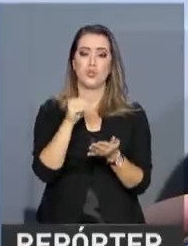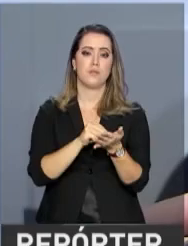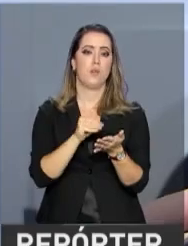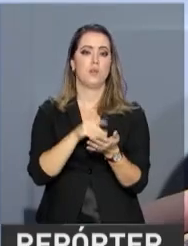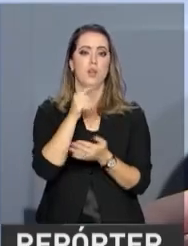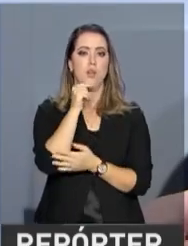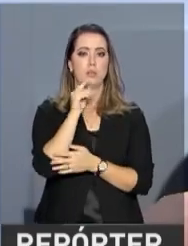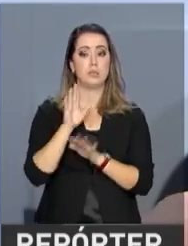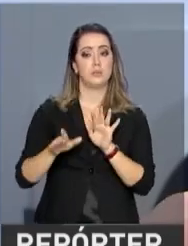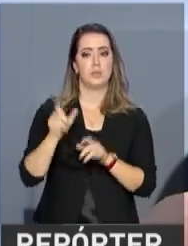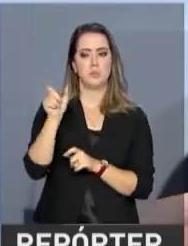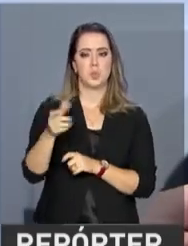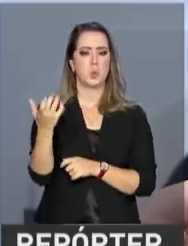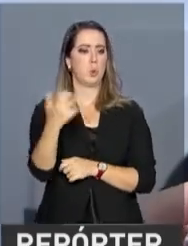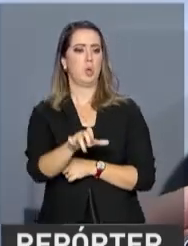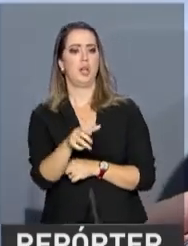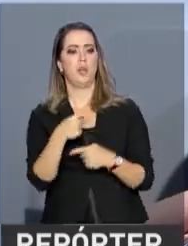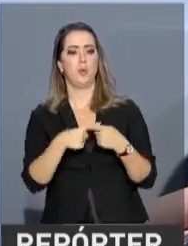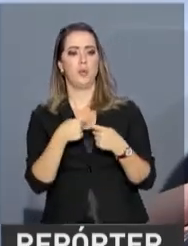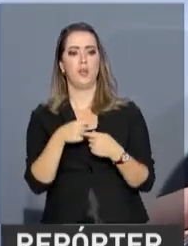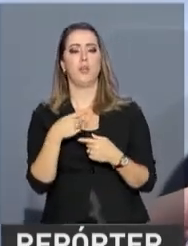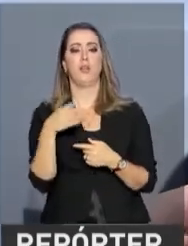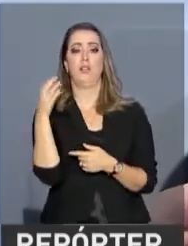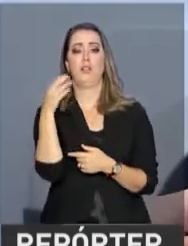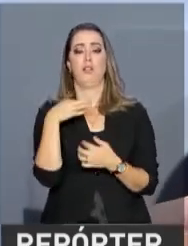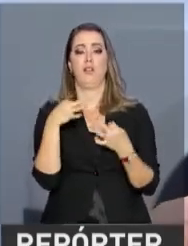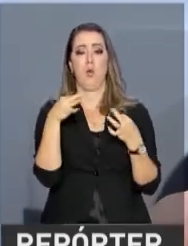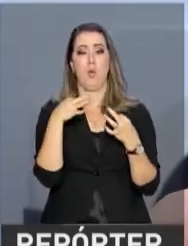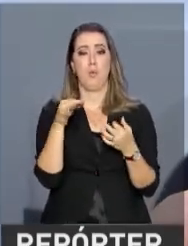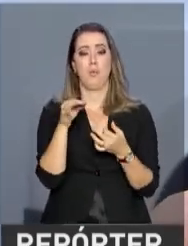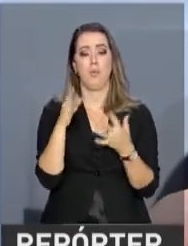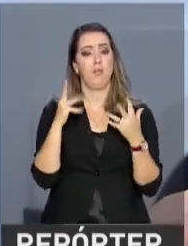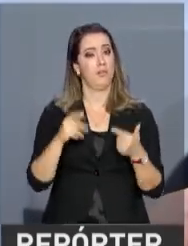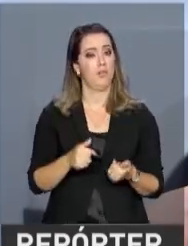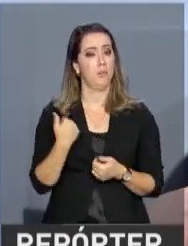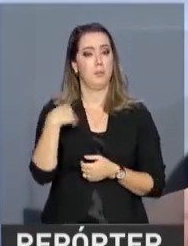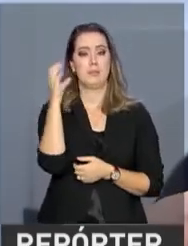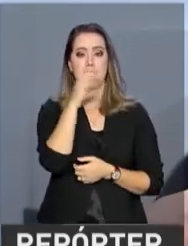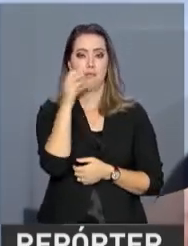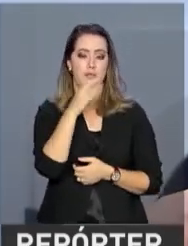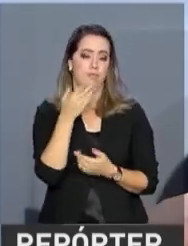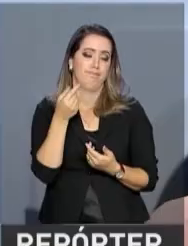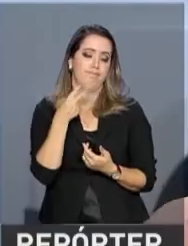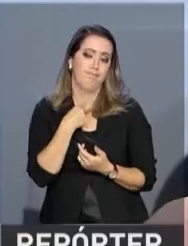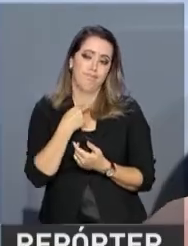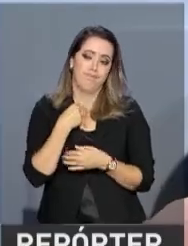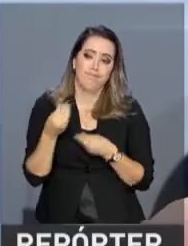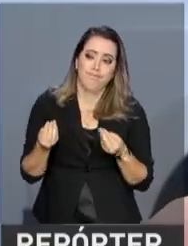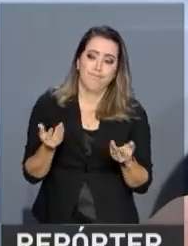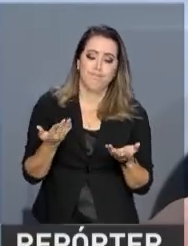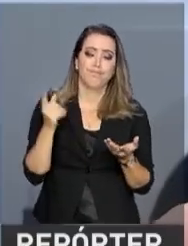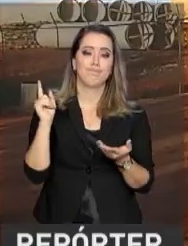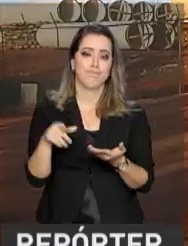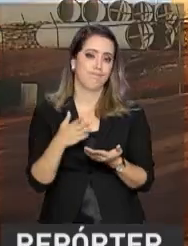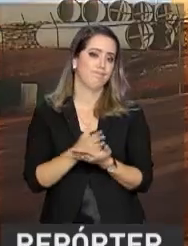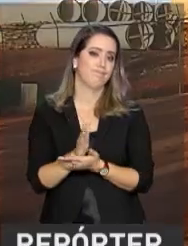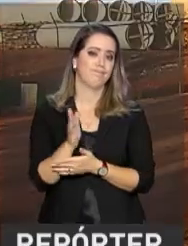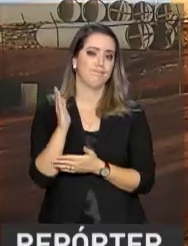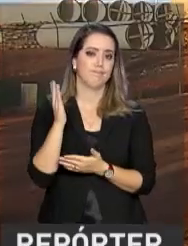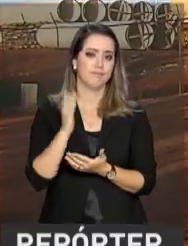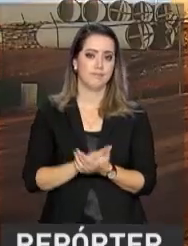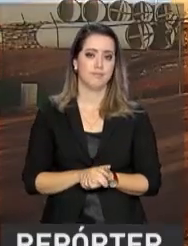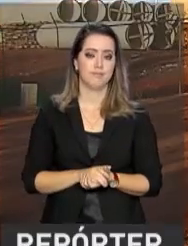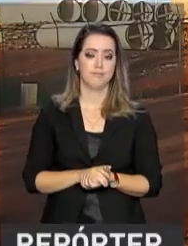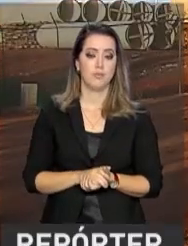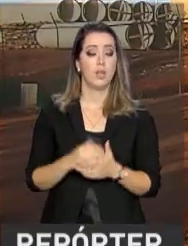clientes não aceitam isso porque querem a roupa sempre mais rápido ea gente não pode entregar no prazo que eles querem então isso é muito chato e para